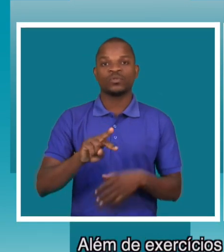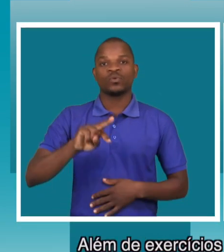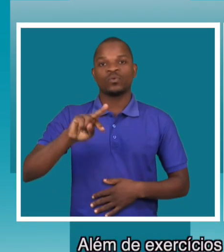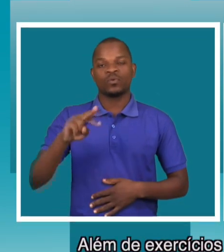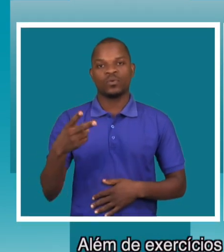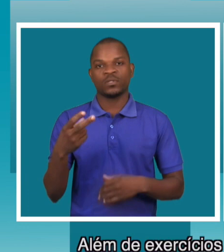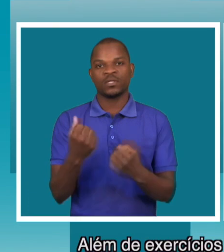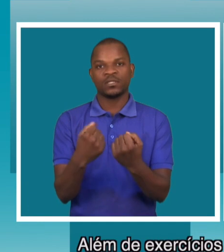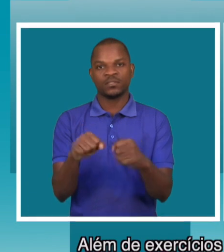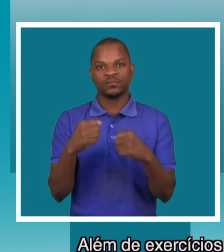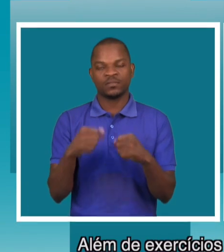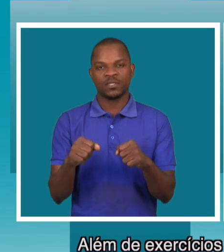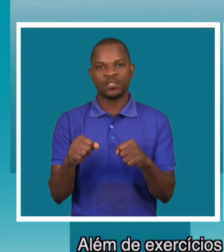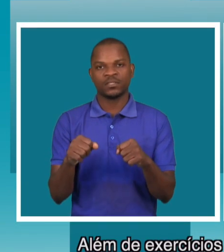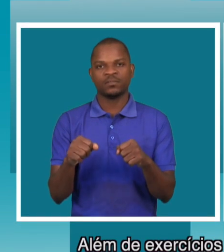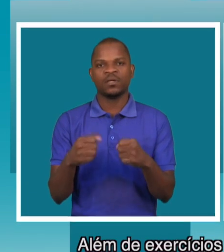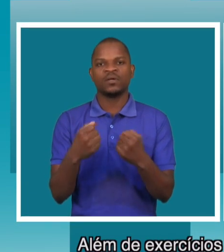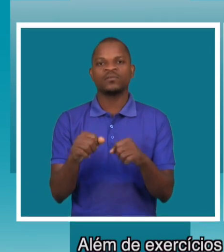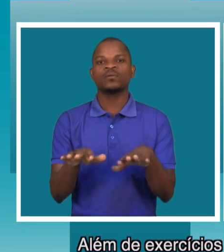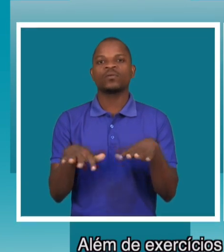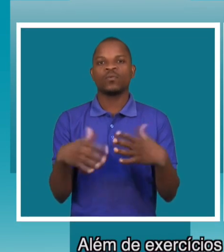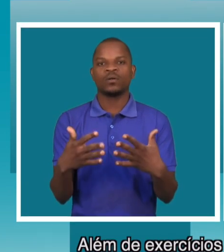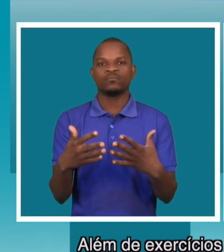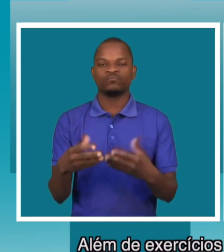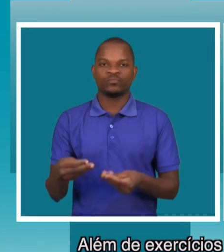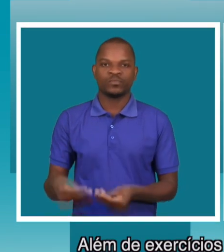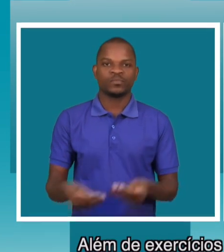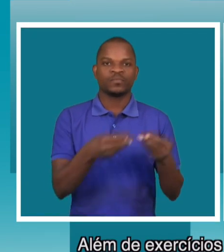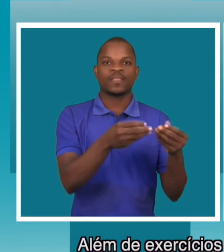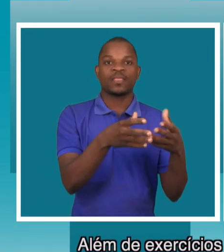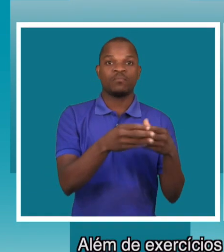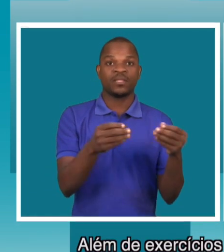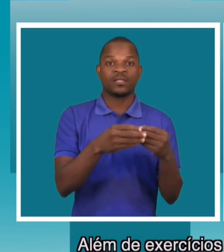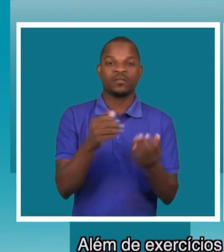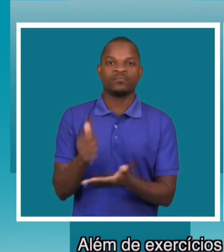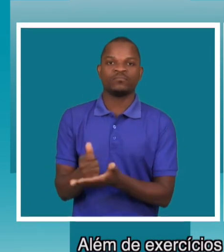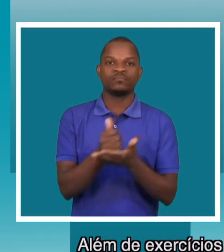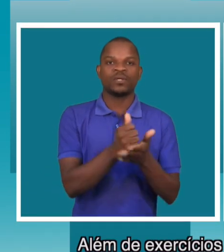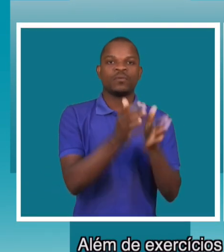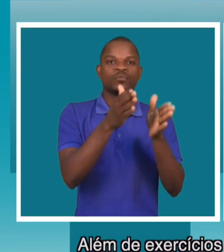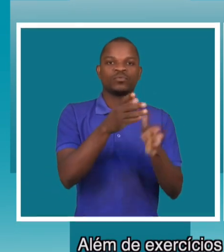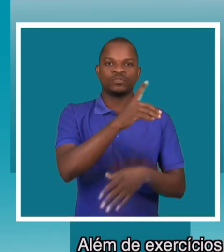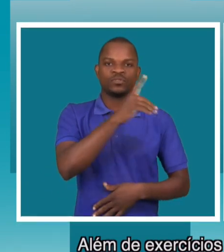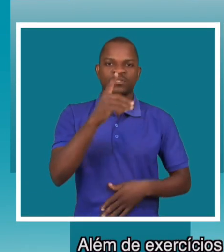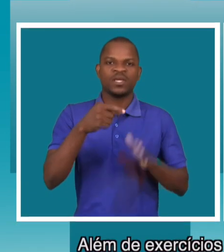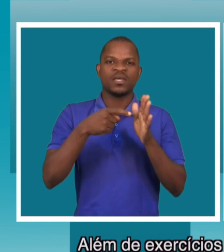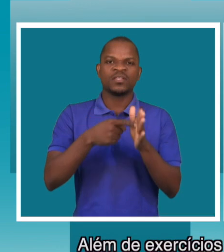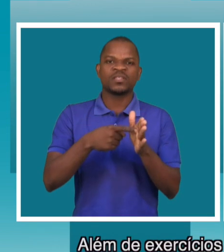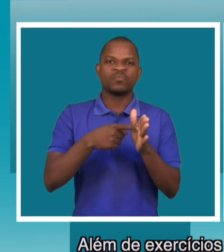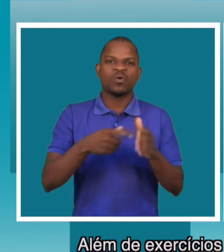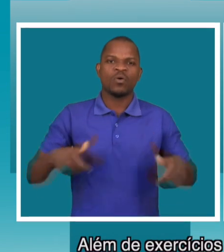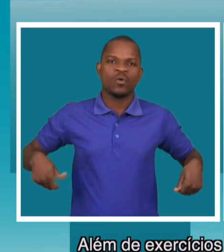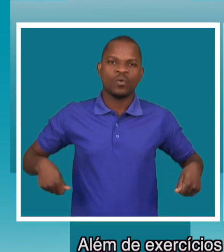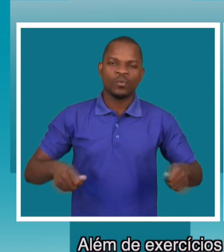exercícios físicos, também atribuímos um nível de compensação, assim como cadeiras de rodas,